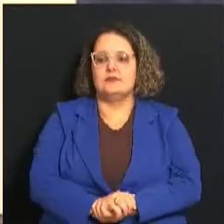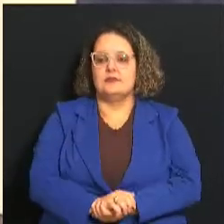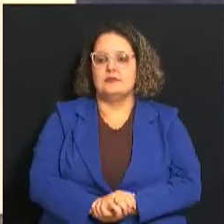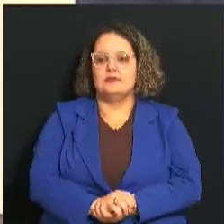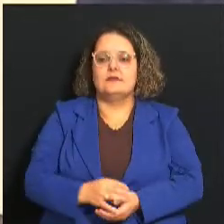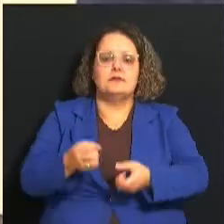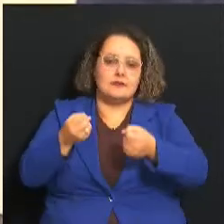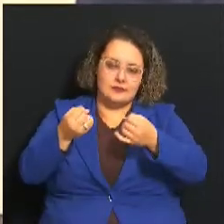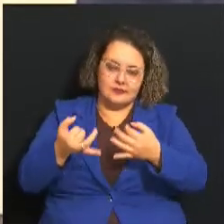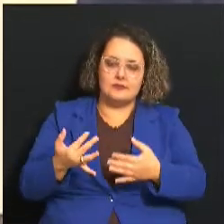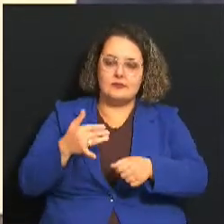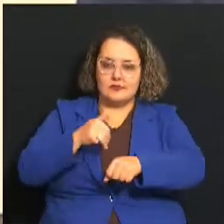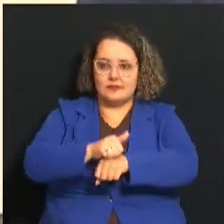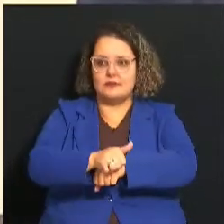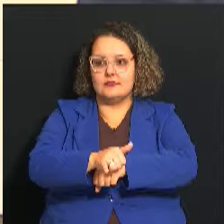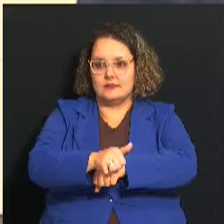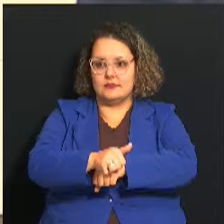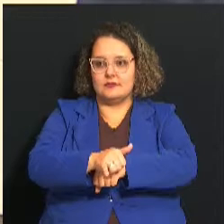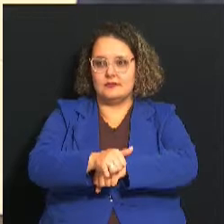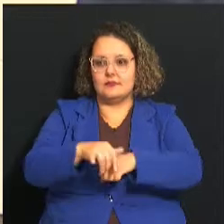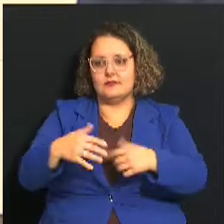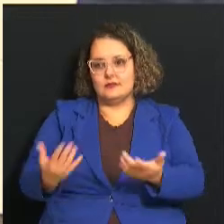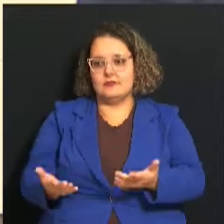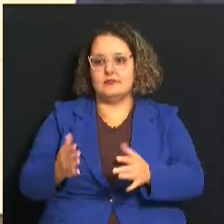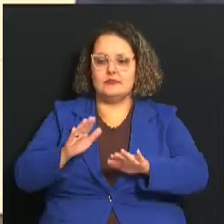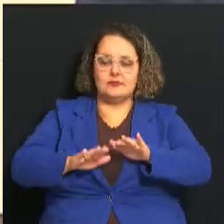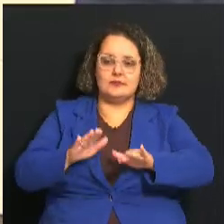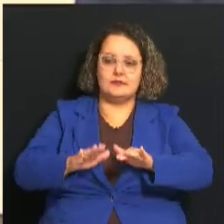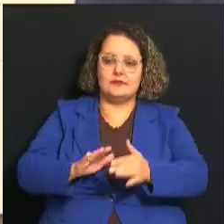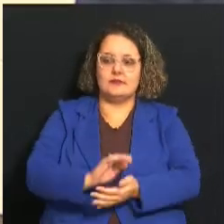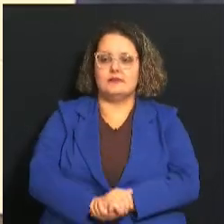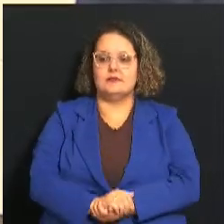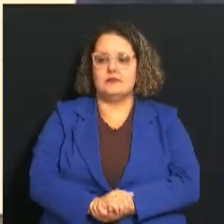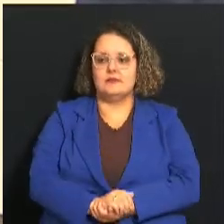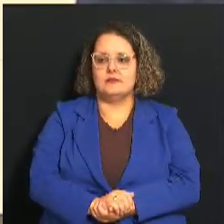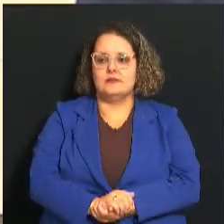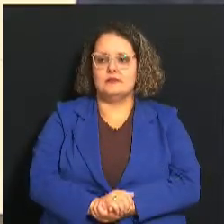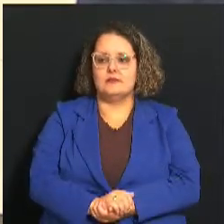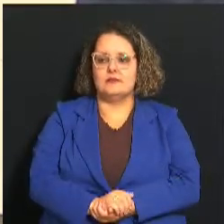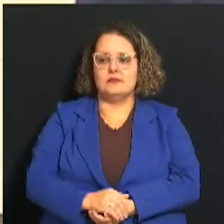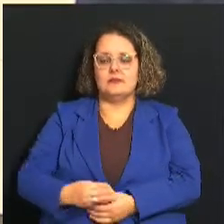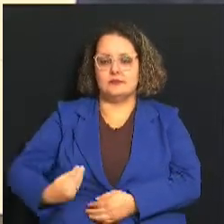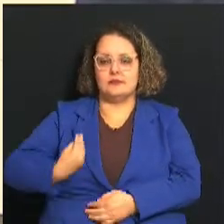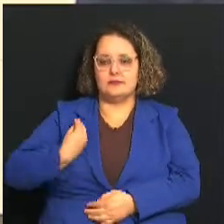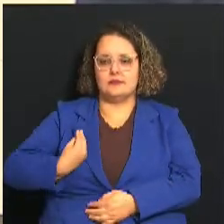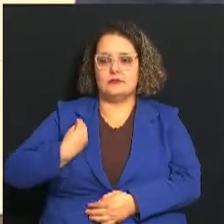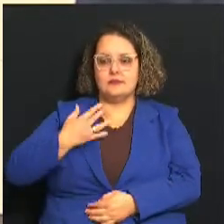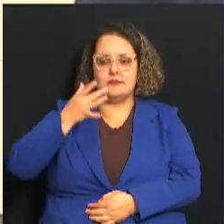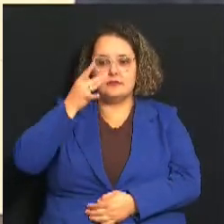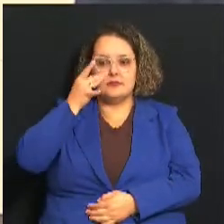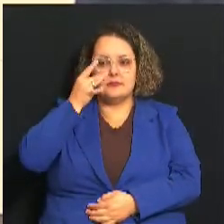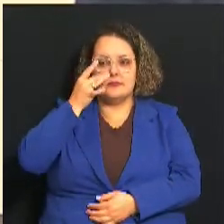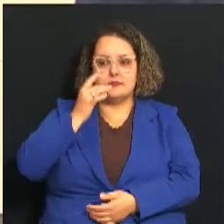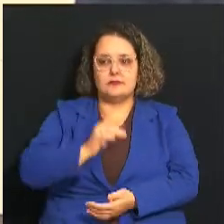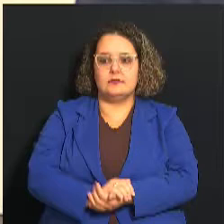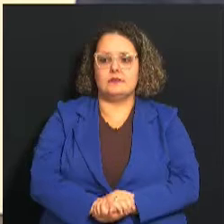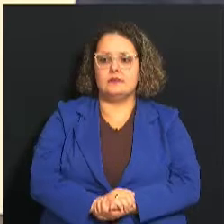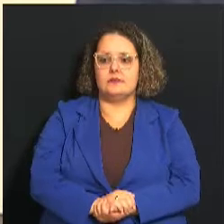justificaram a ausência e talvez não estejam presentes, mas alguns